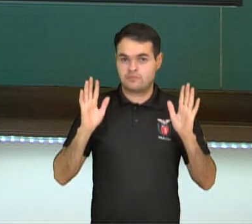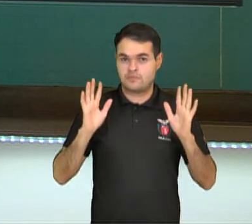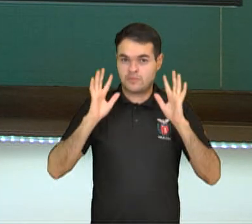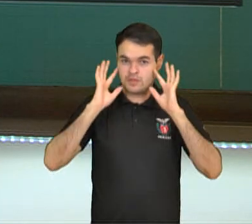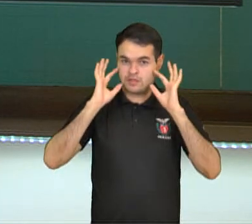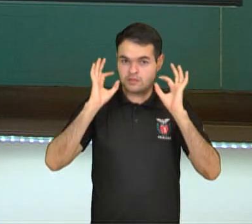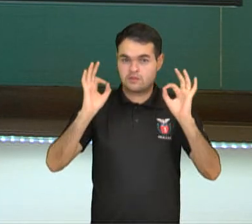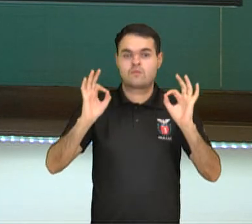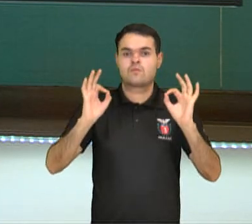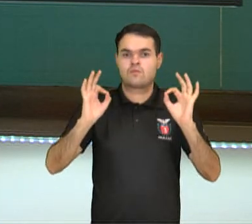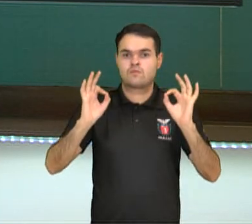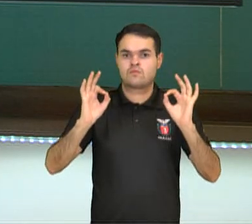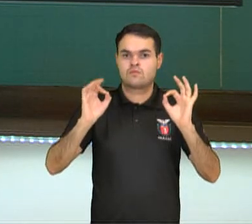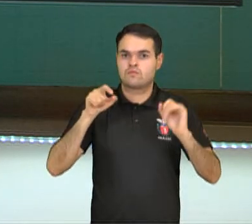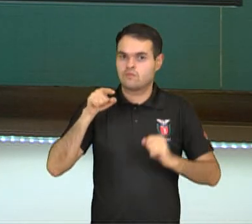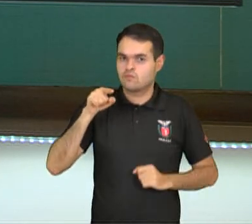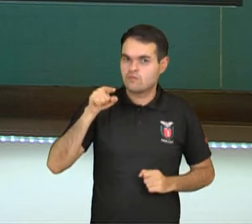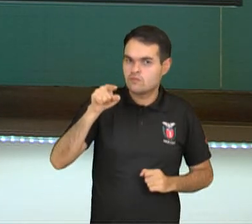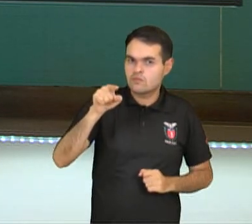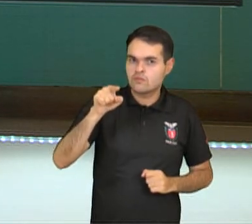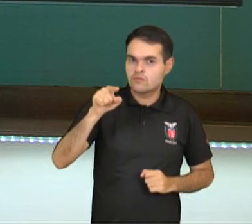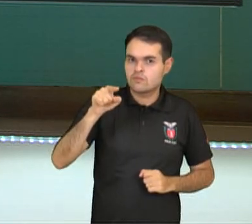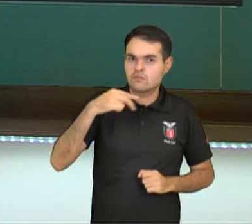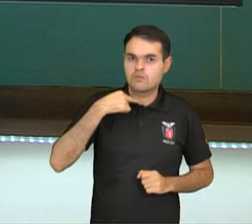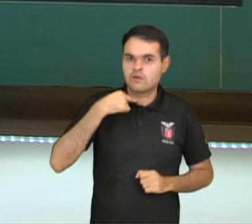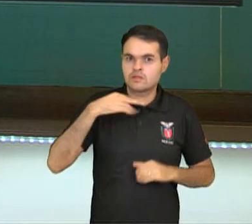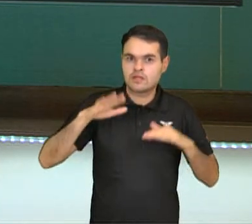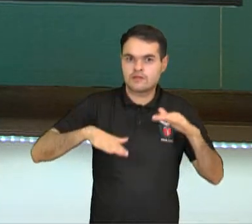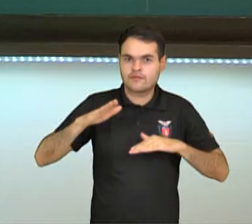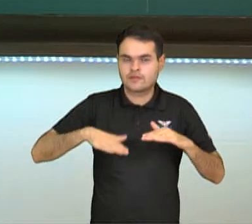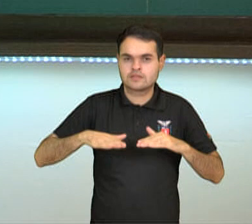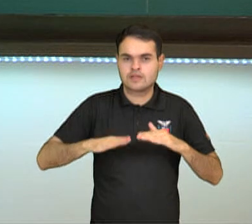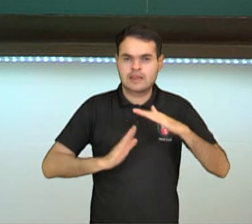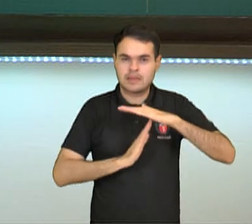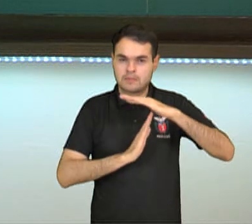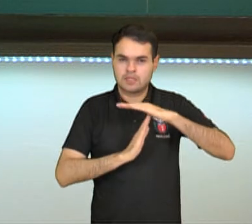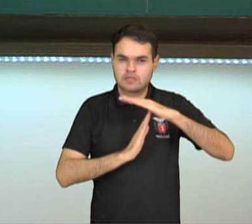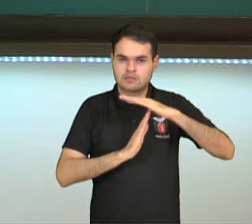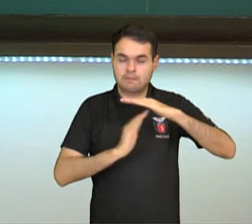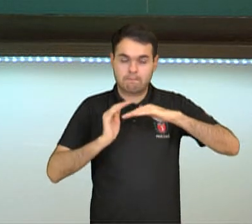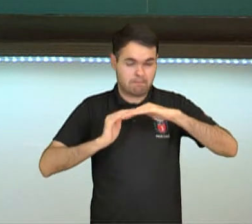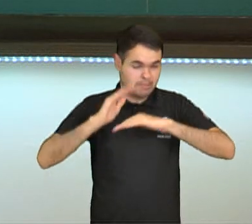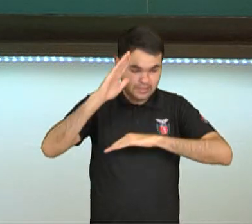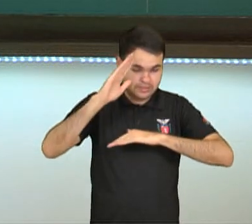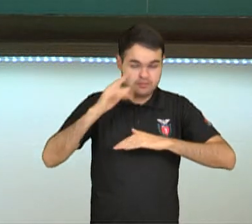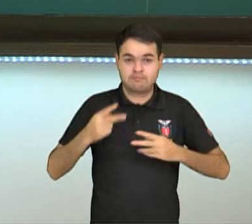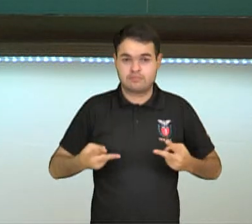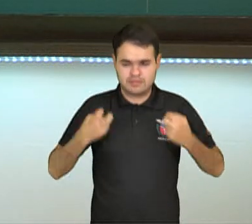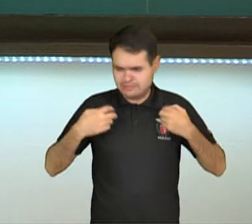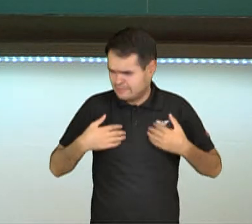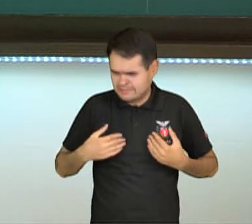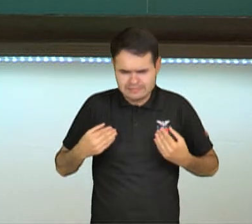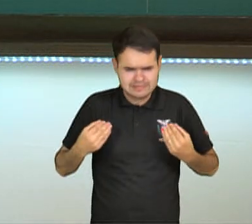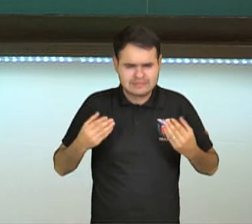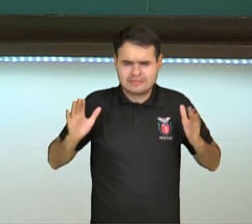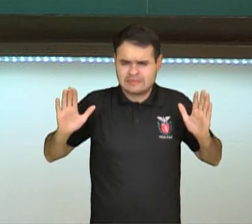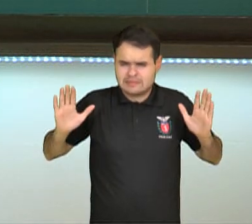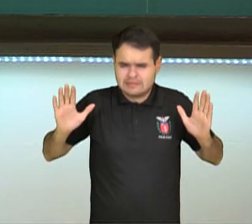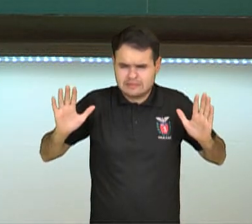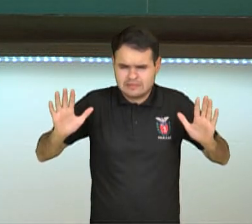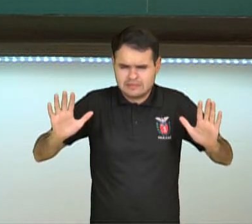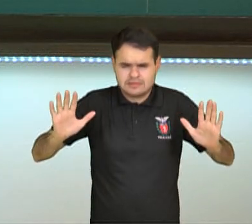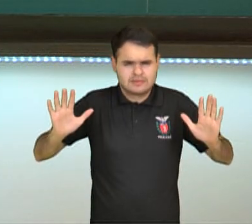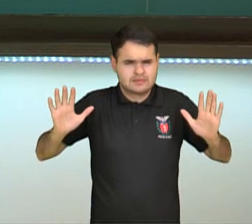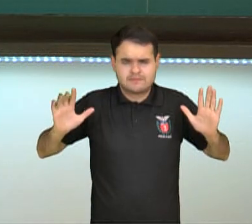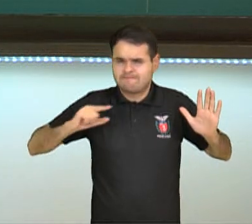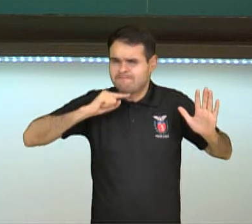ó, você não deve passar dos seus limites, tá? Se você percebe que você não consegue realizar